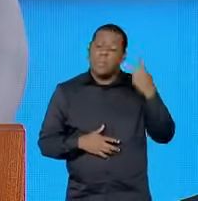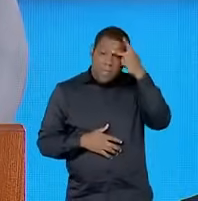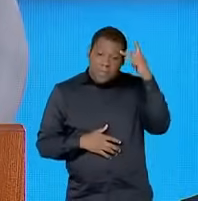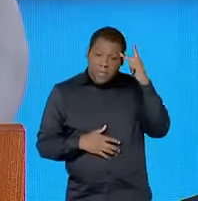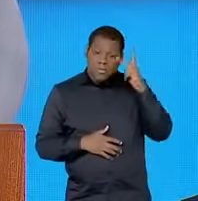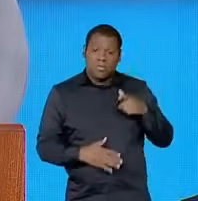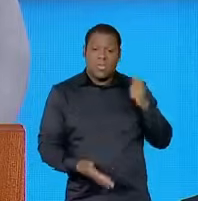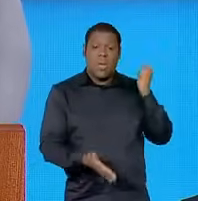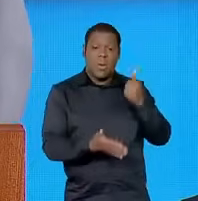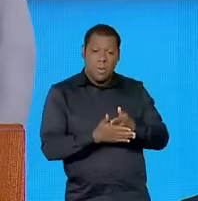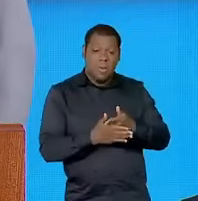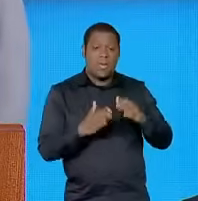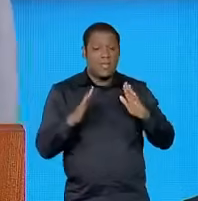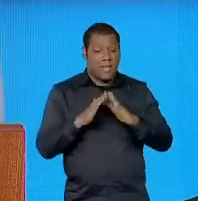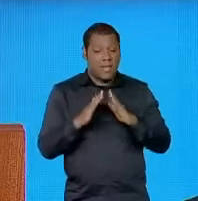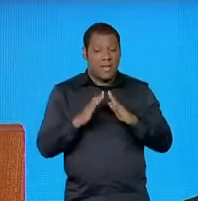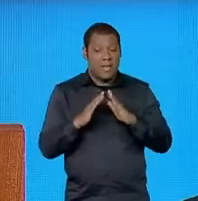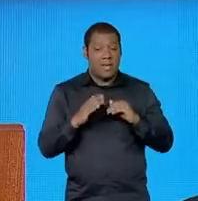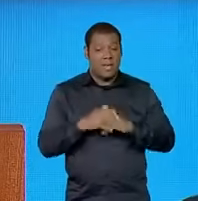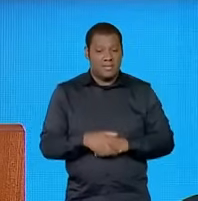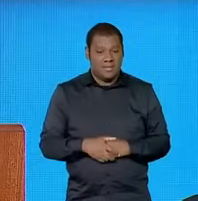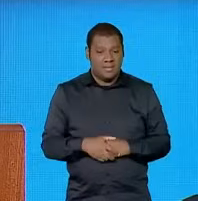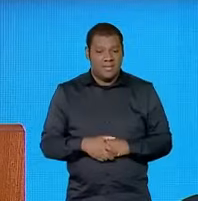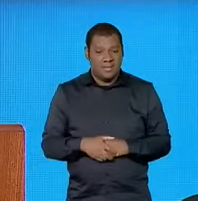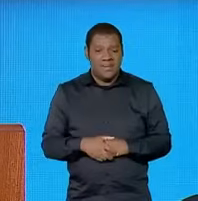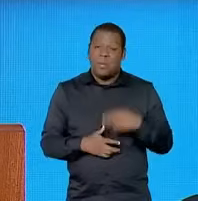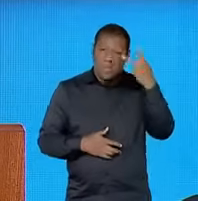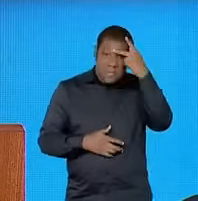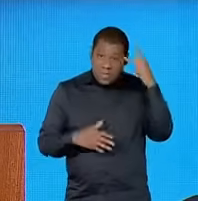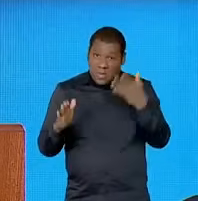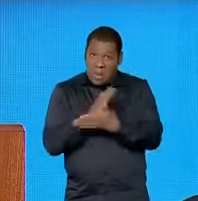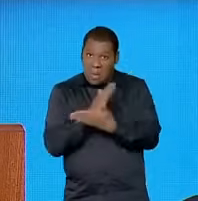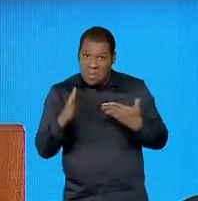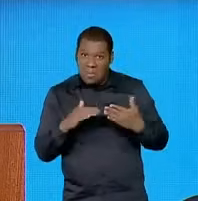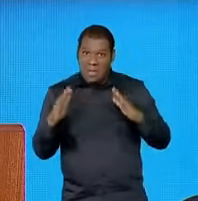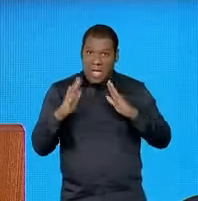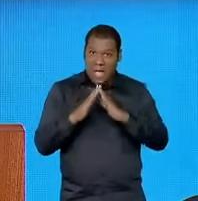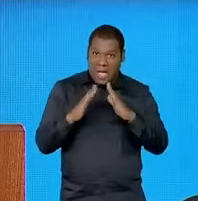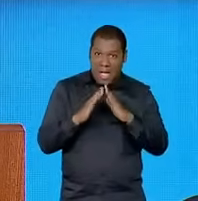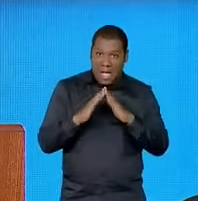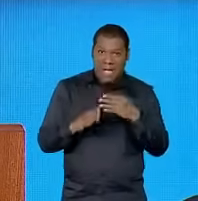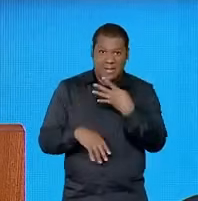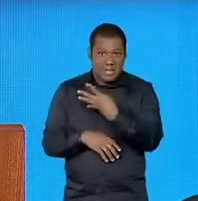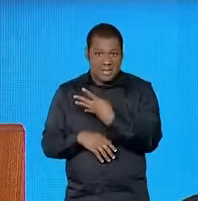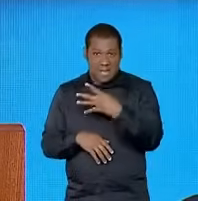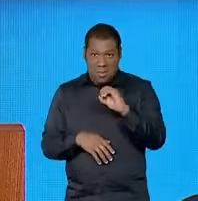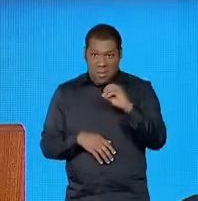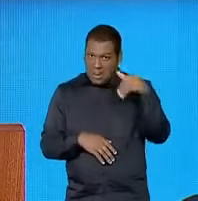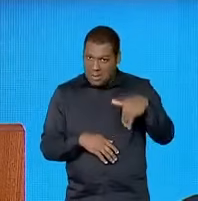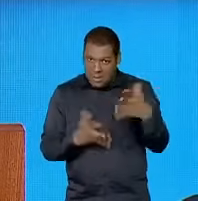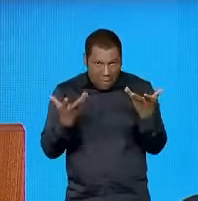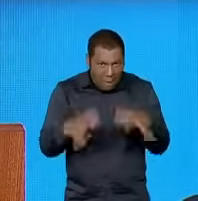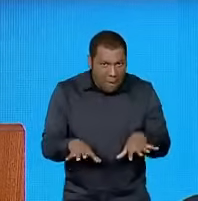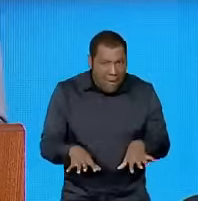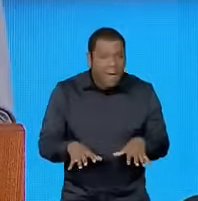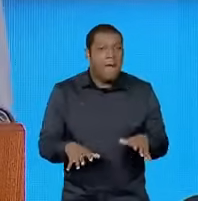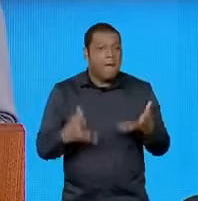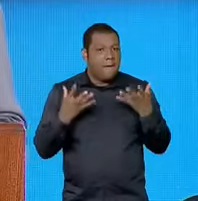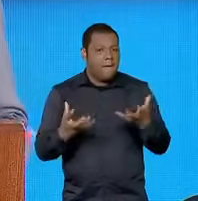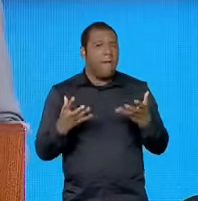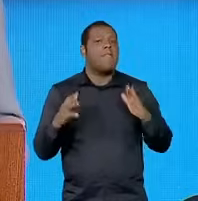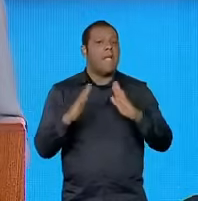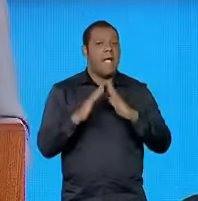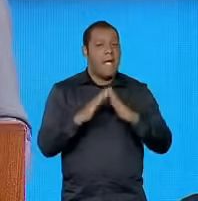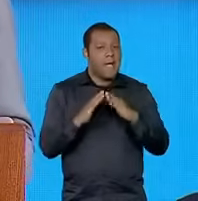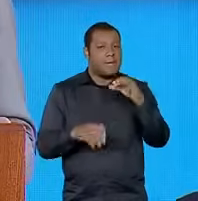comprar uma casa um pouco melhor. Tem cara que não quer casa de 40 metros quadrados ou 50. Tem cara que quer uma de 80. Tem cara que quer uma